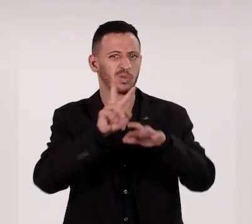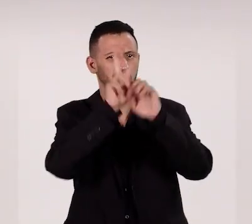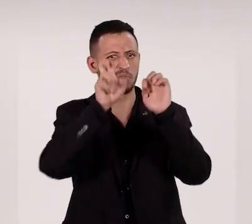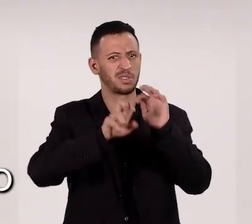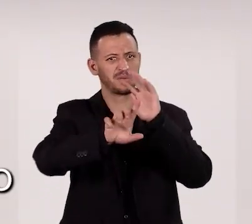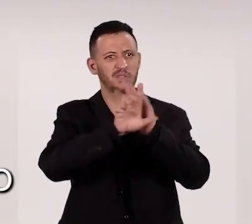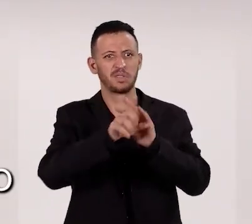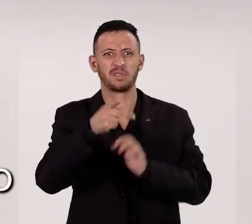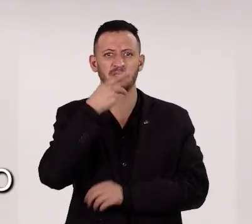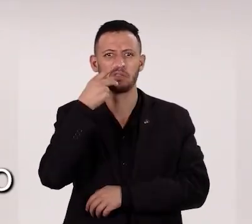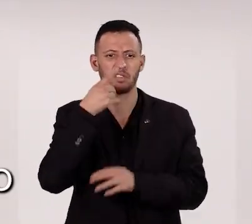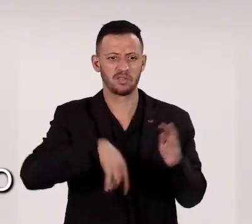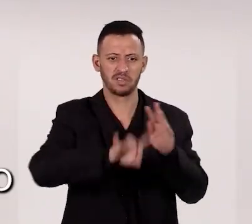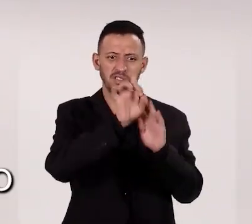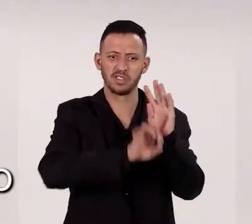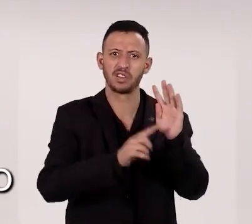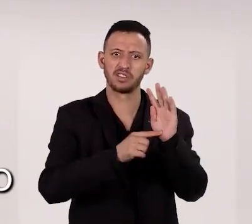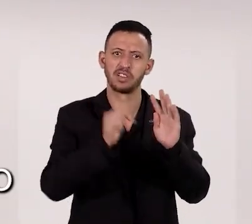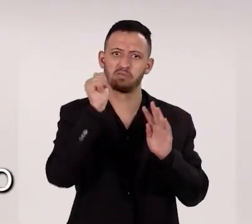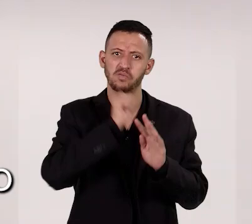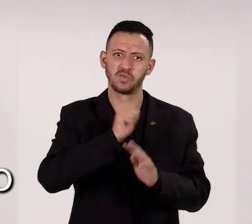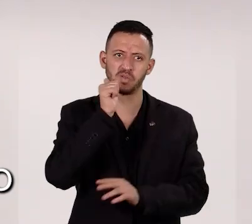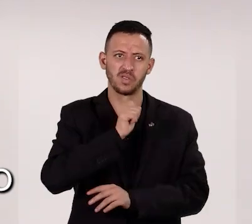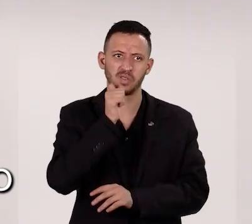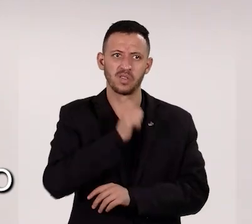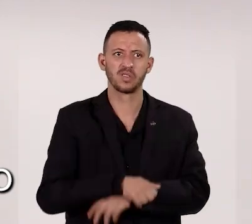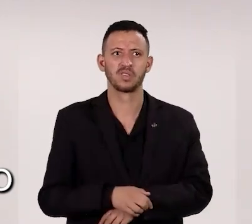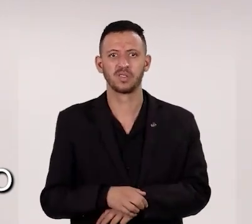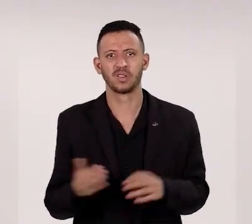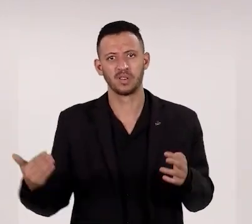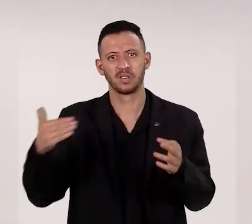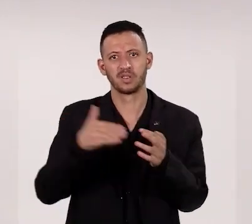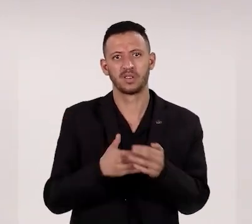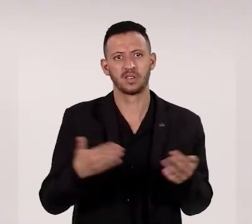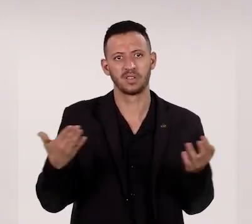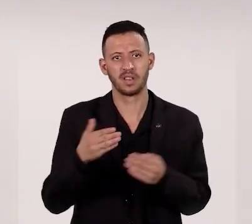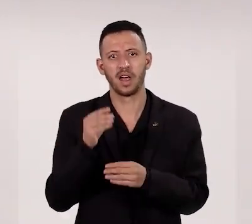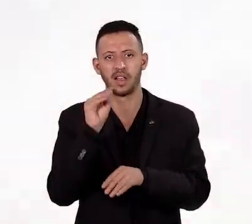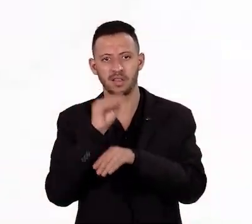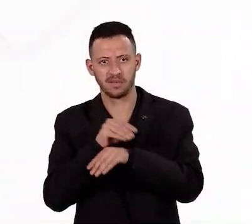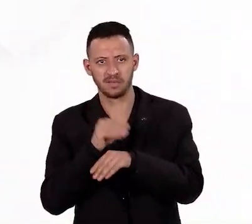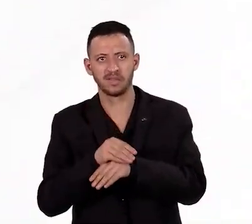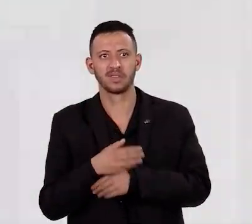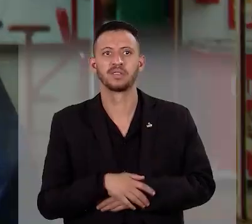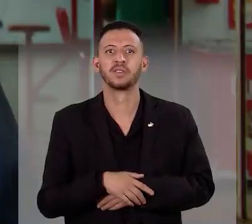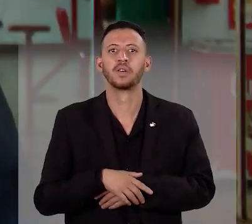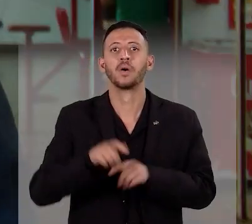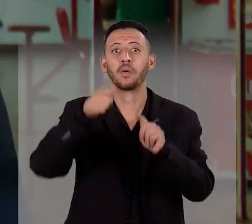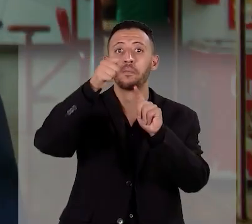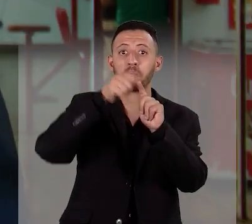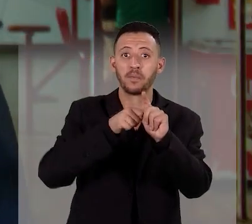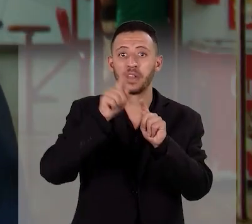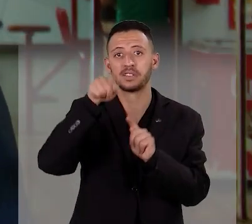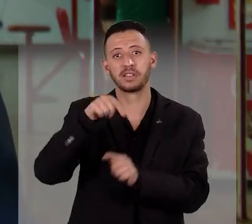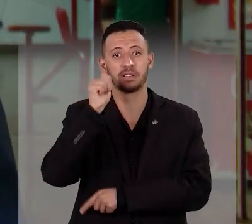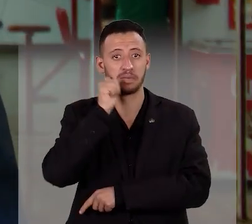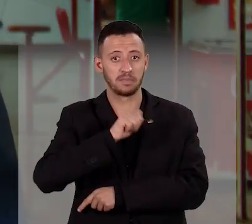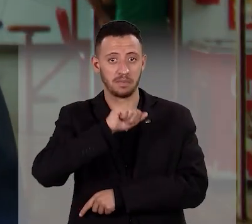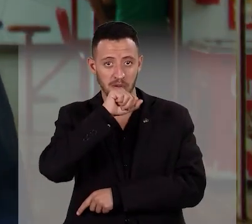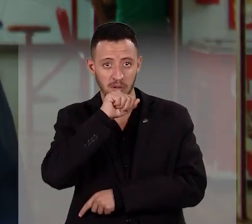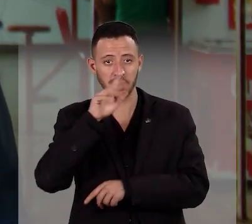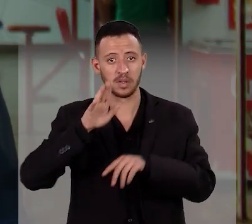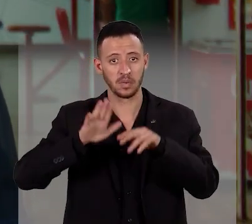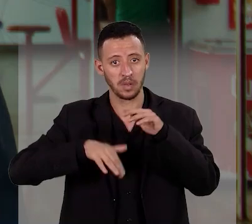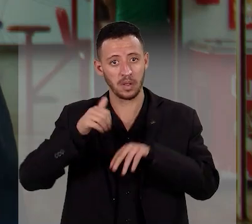diz a lei quando falamos dos direitos das mulheres desde a gestação até a amamentação? Maio é o mês das